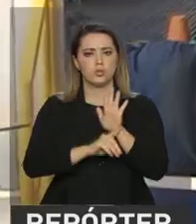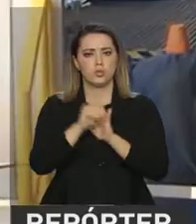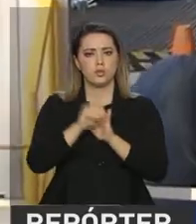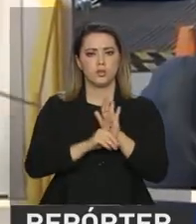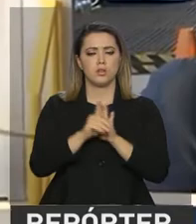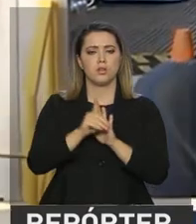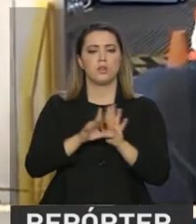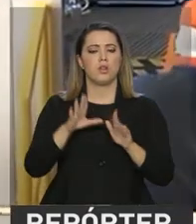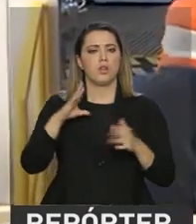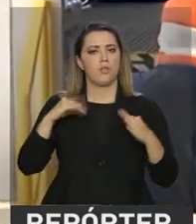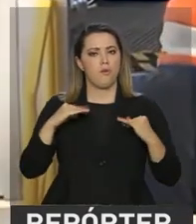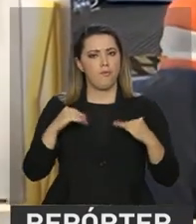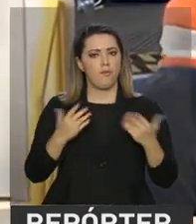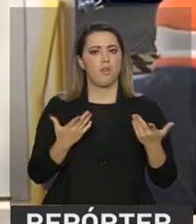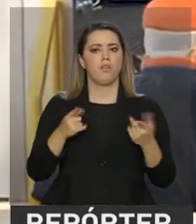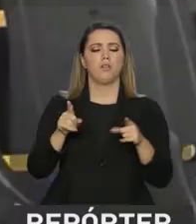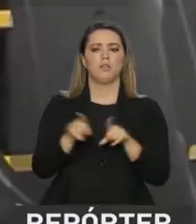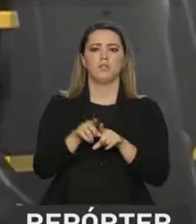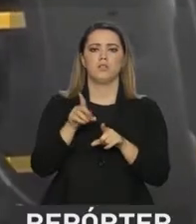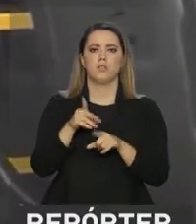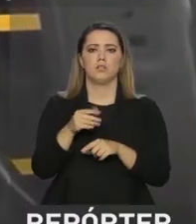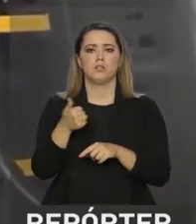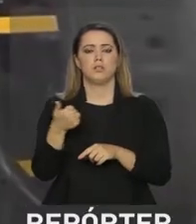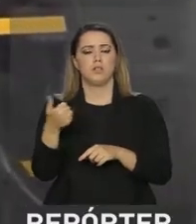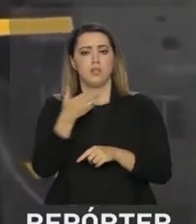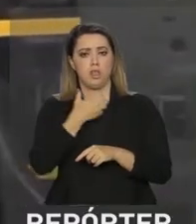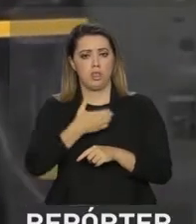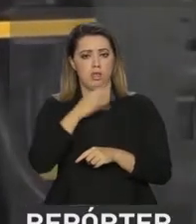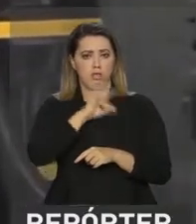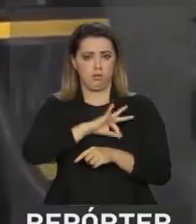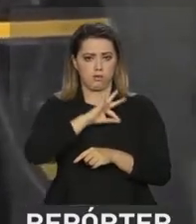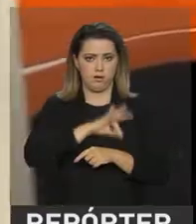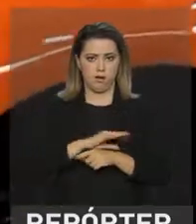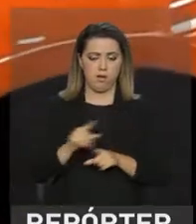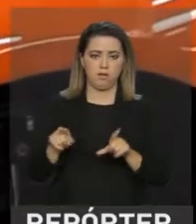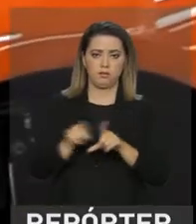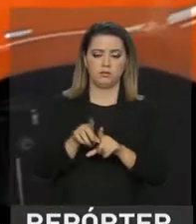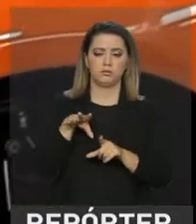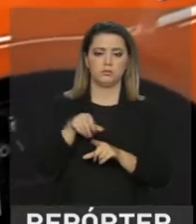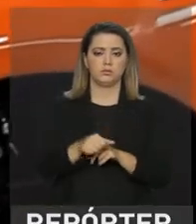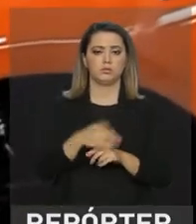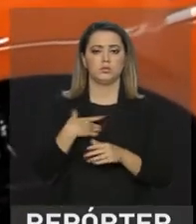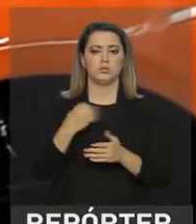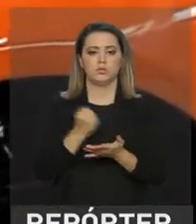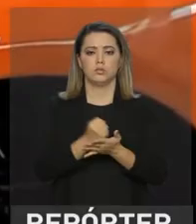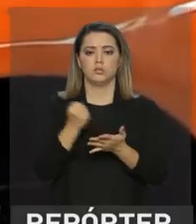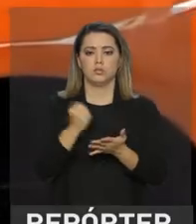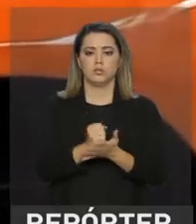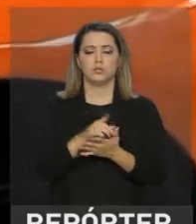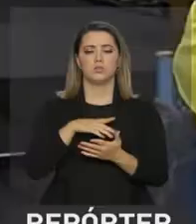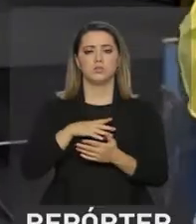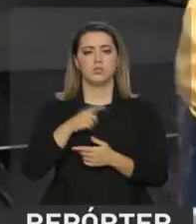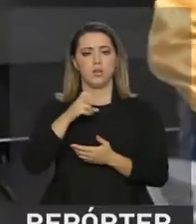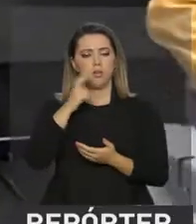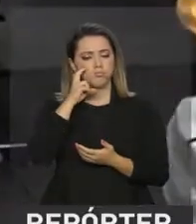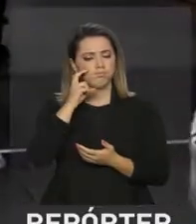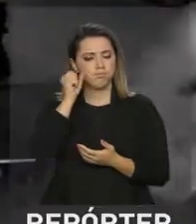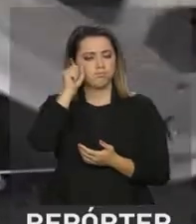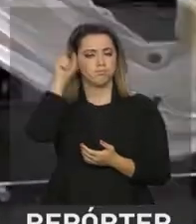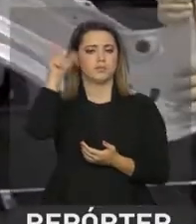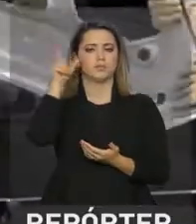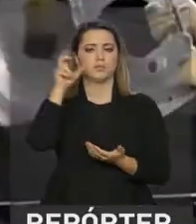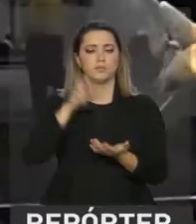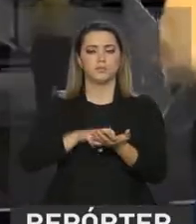13º repouso semanal remunerado queremos formalizar todos os trabalhadores brasileiros que acordam cedo e